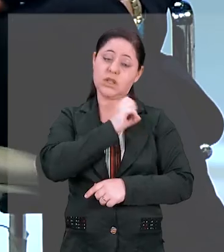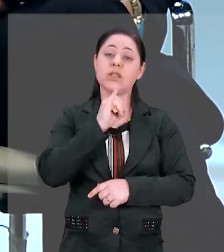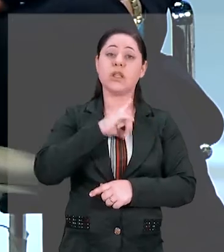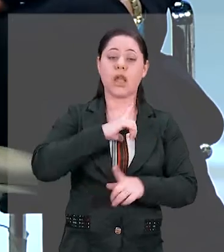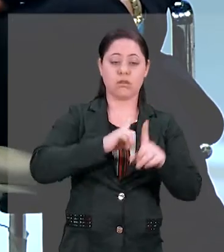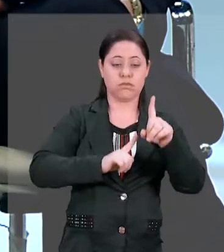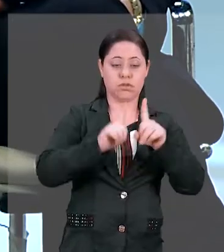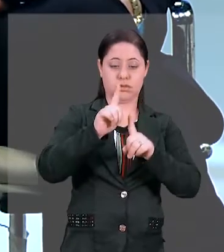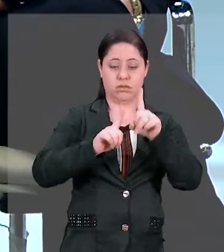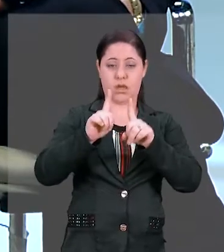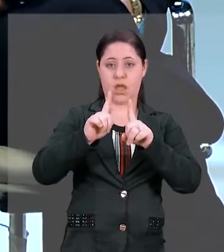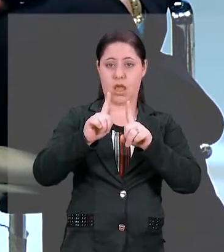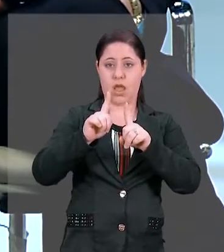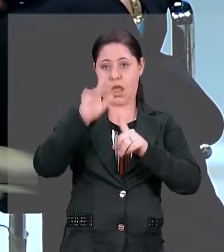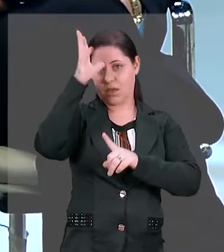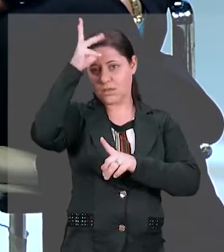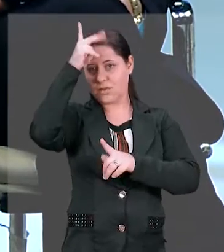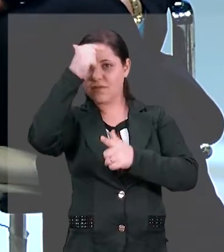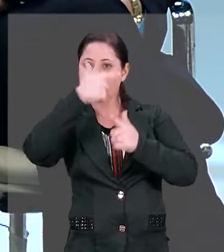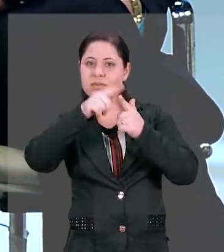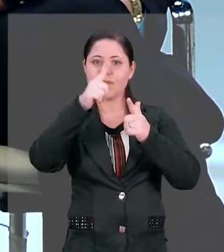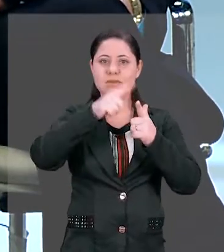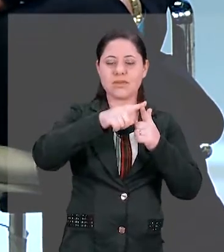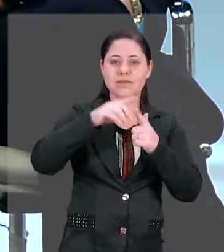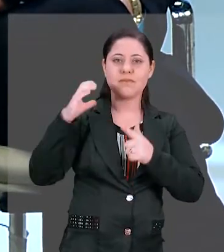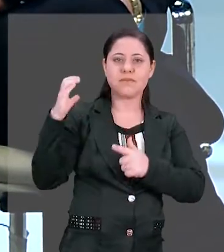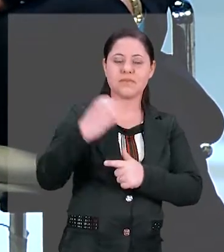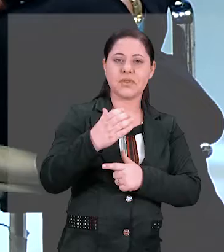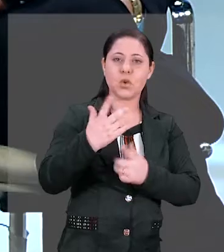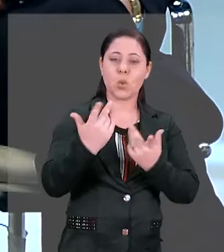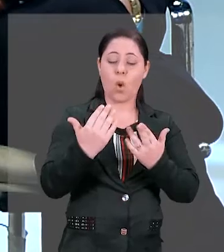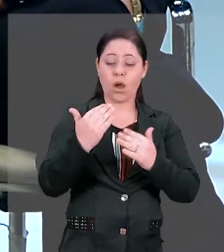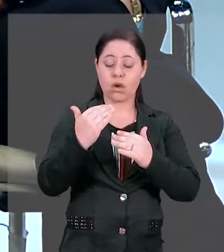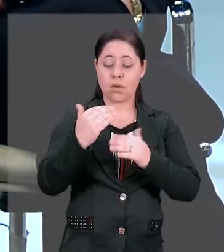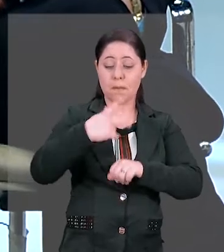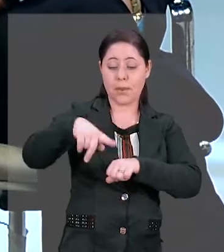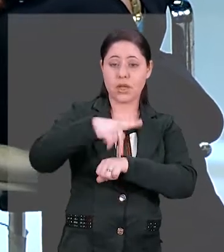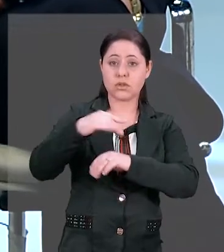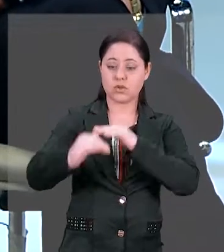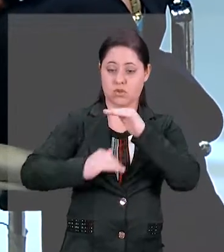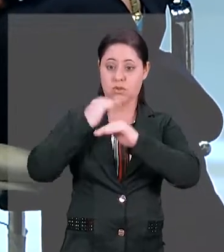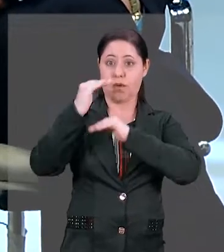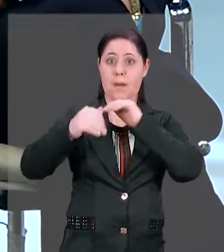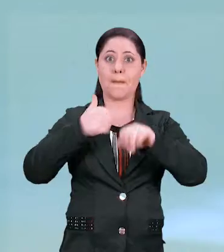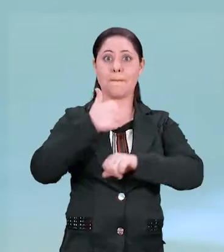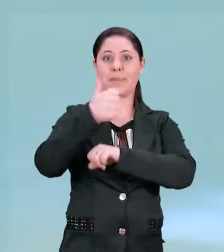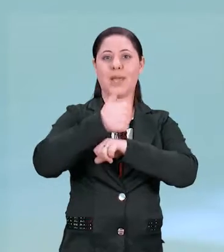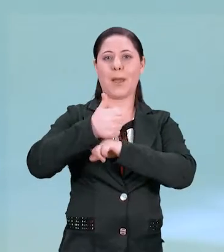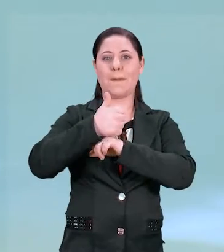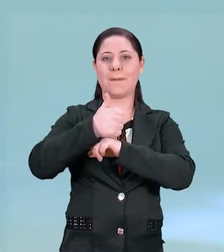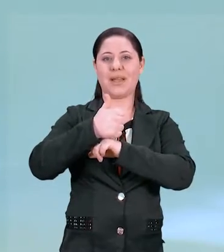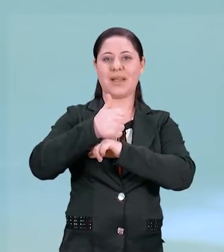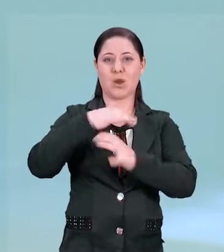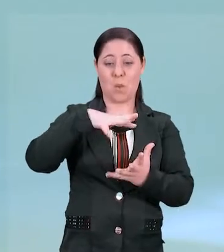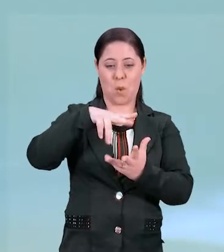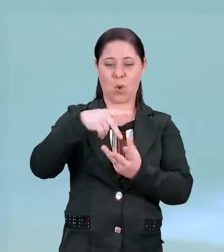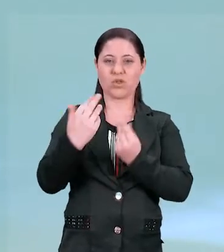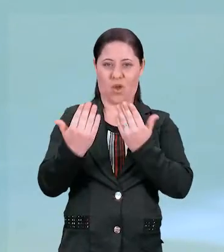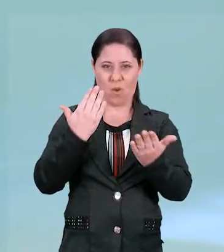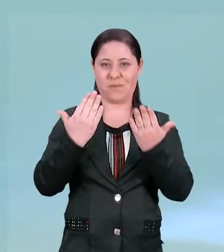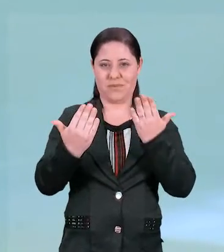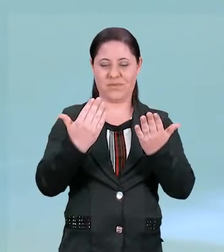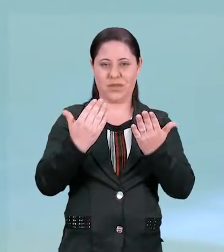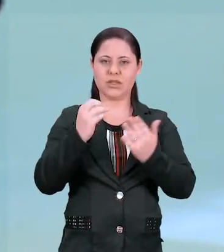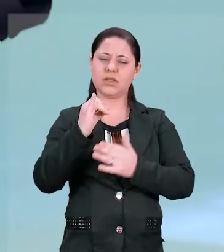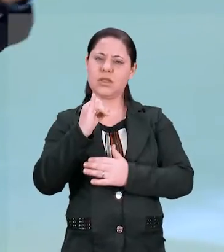elucidação de homicídios semelhantes aos países desenvolvidos, aos países de primeiro mundo, significa que, se nós tivéssemos os índices do Rio de